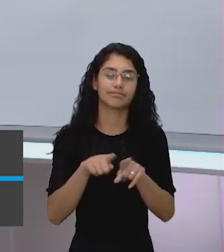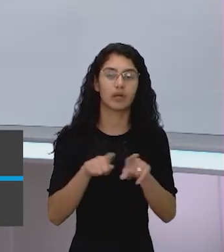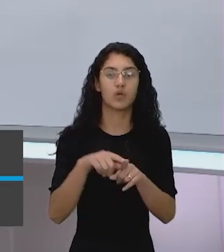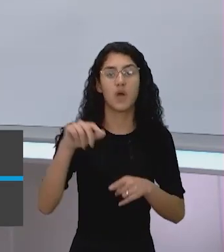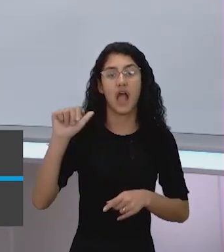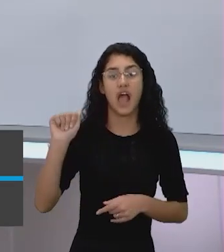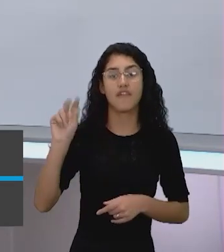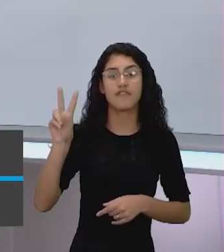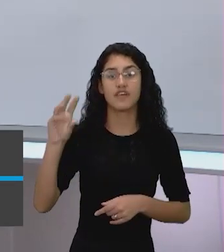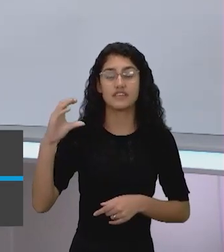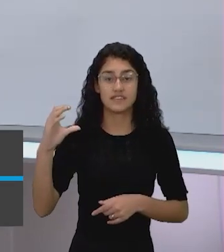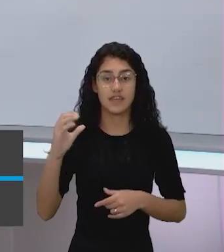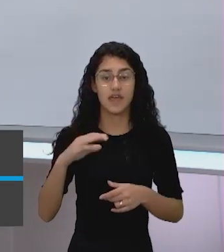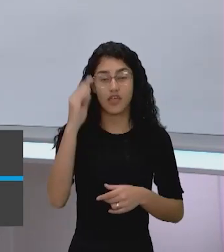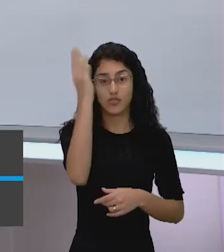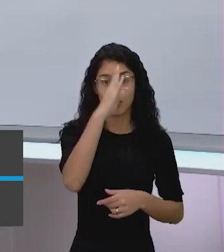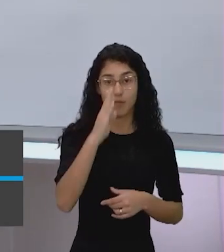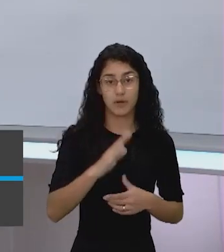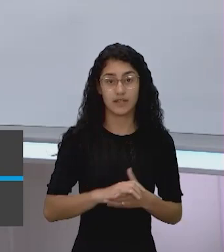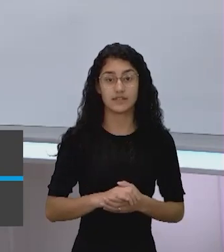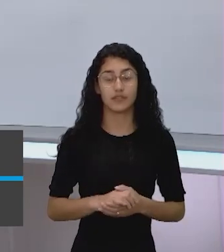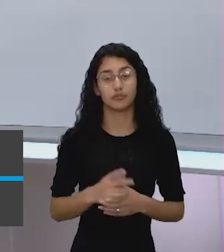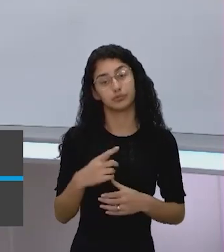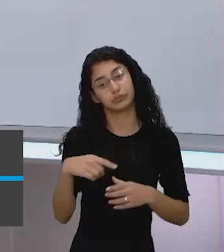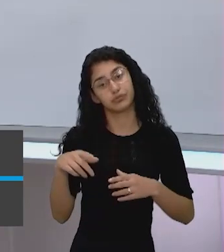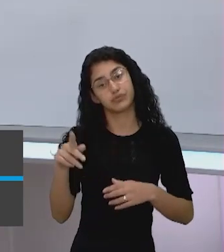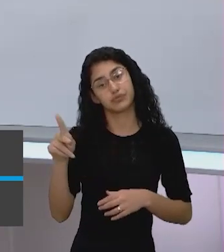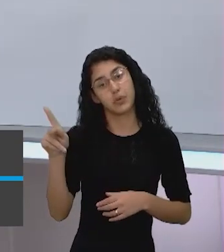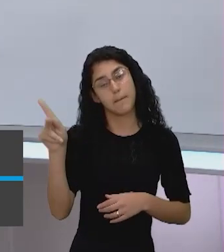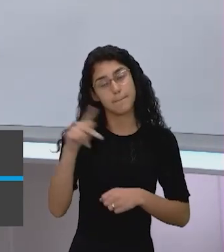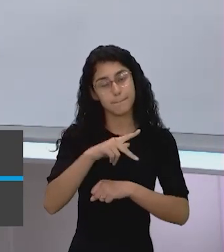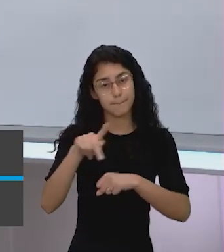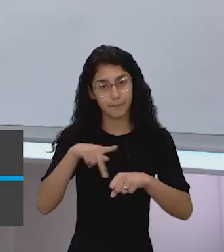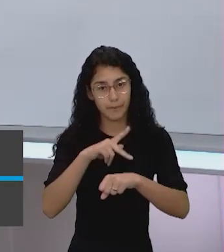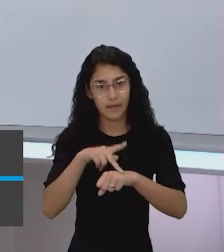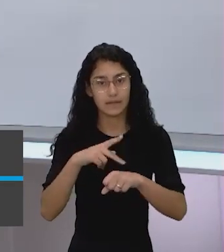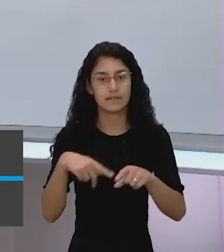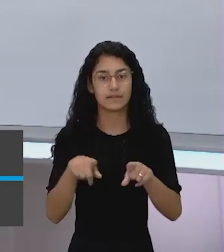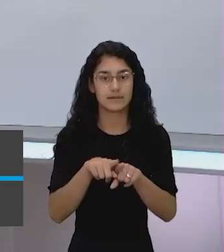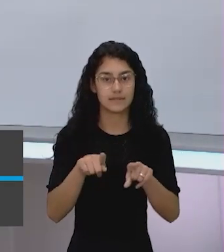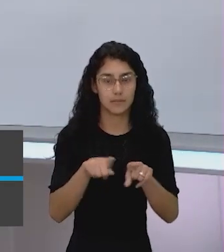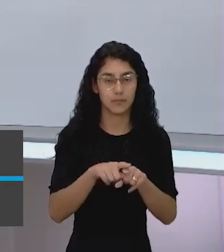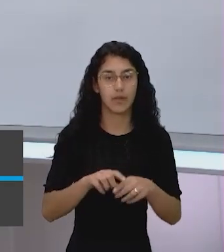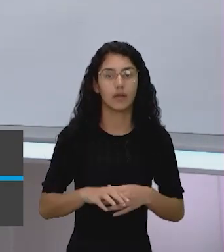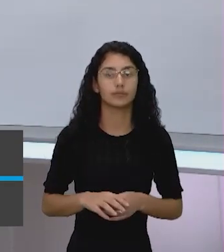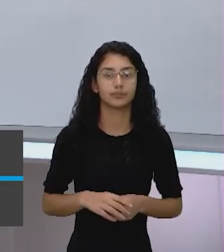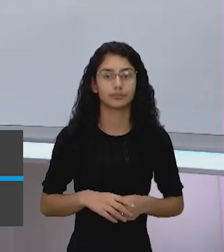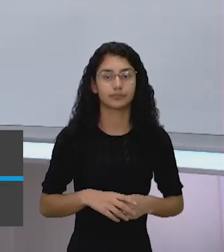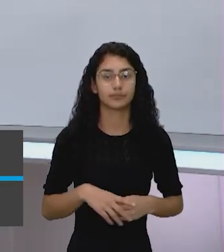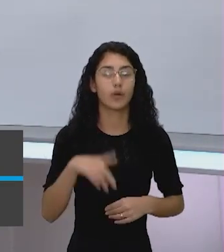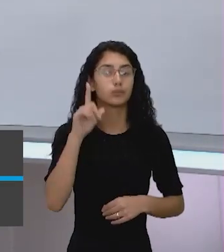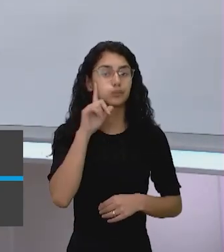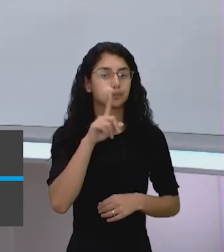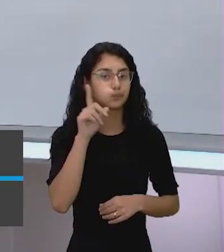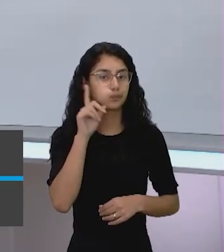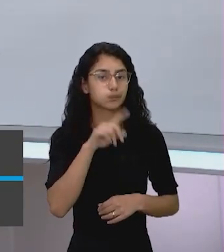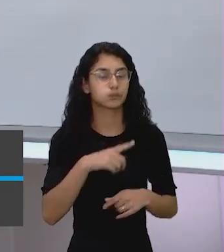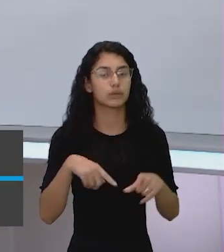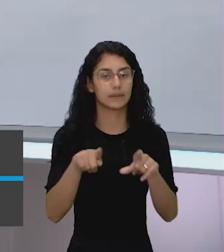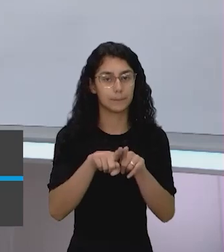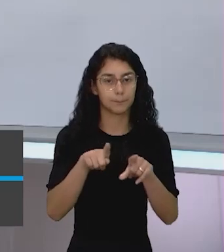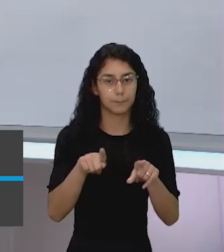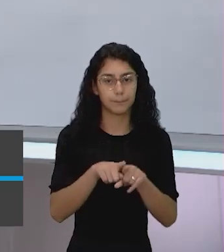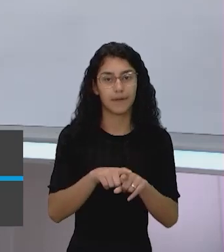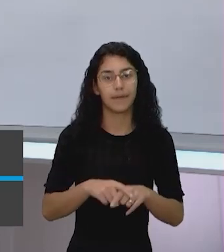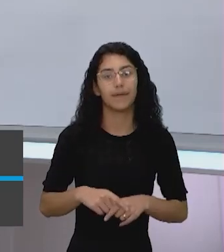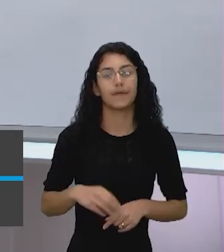preso, ele saiu do Brasil, foi para outros países, para vários países da Europa, também nos Estados Unidos,